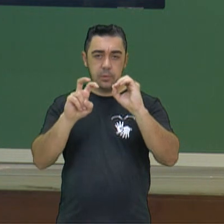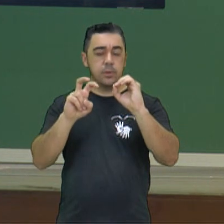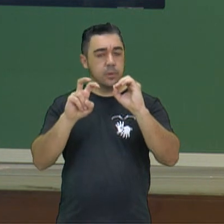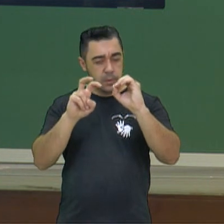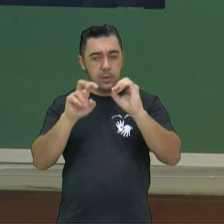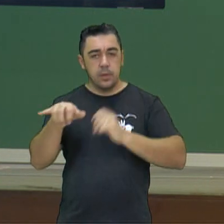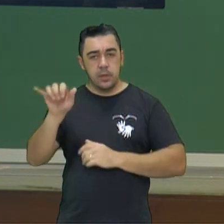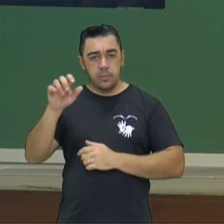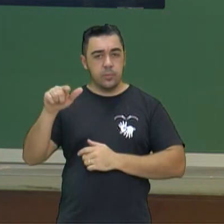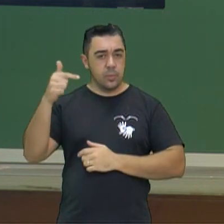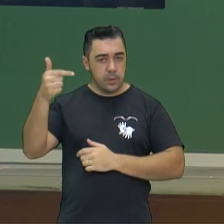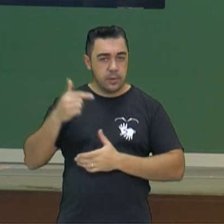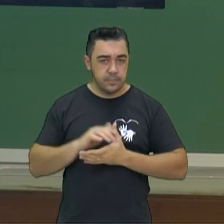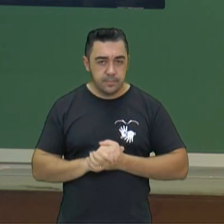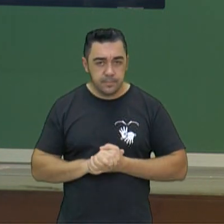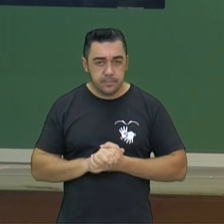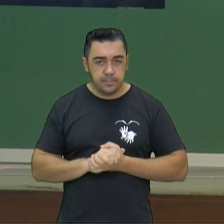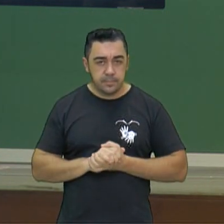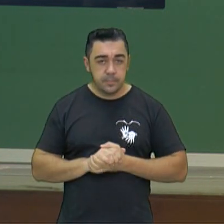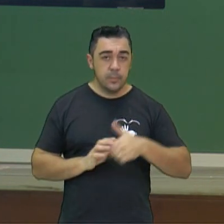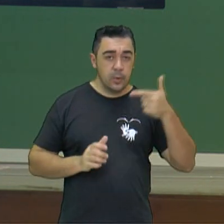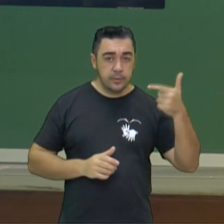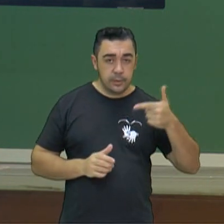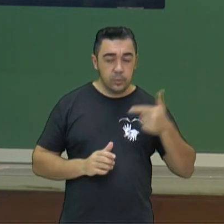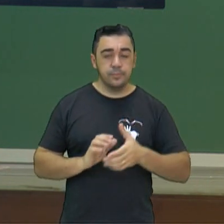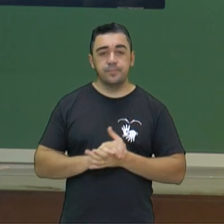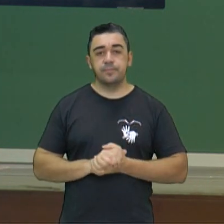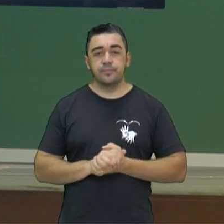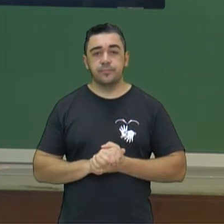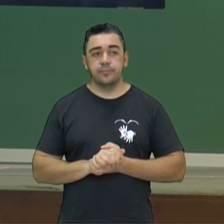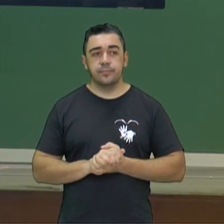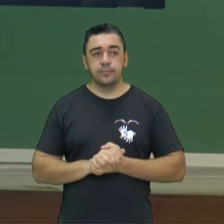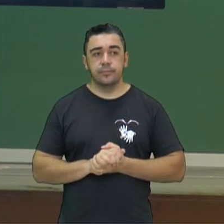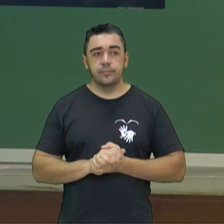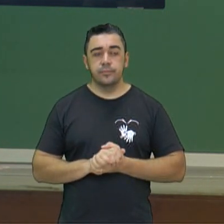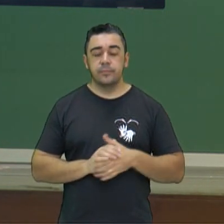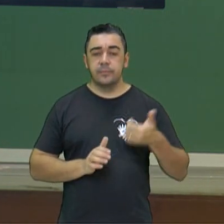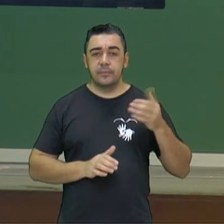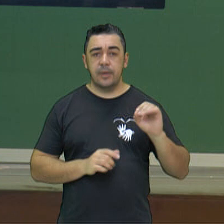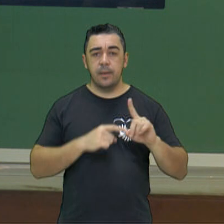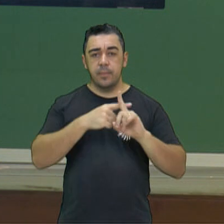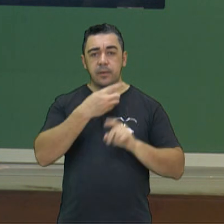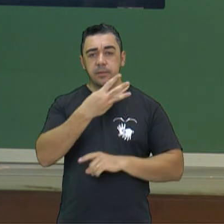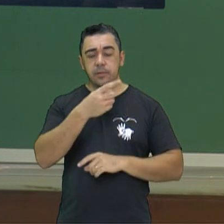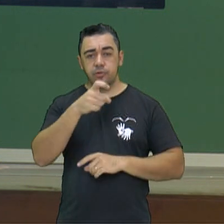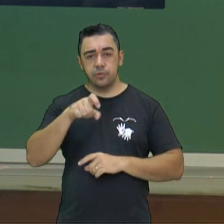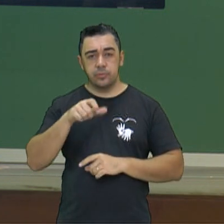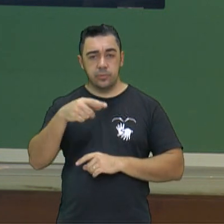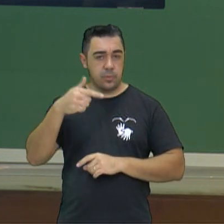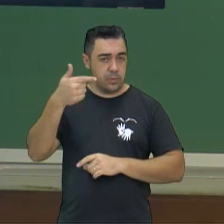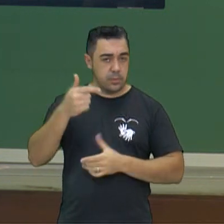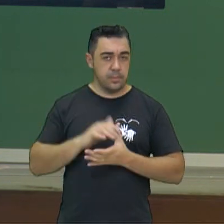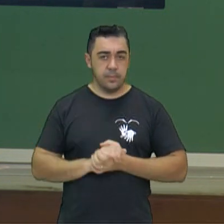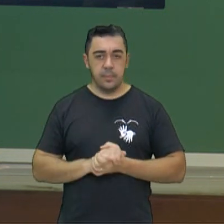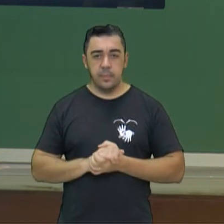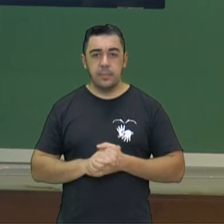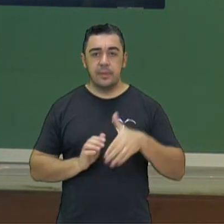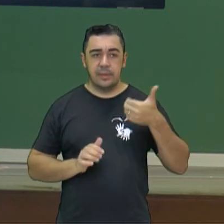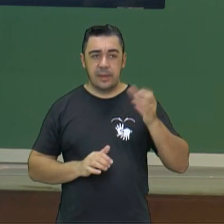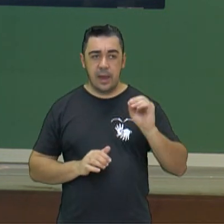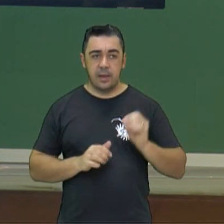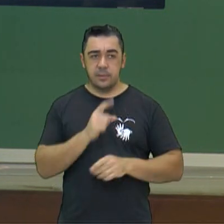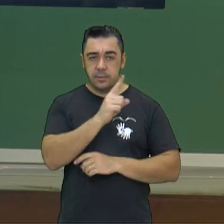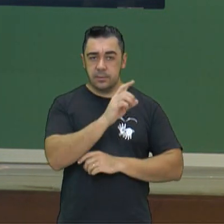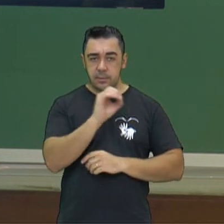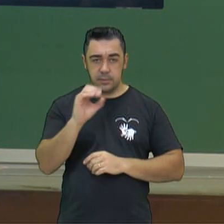0,25y ao quadrado. O segundo, a letra B, 10 mais 3x ao quadrado, 10 ao quadrado, quadrado do primeiro